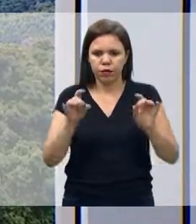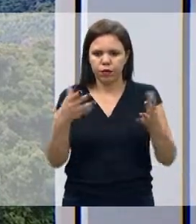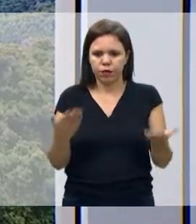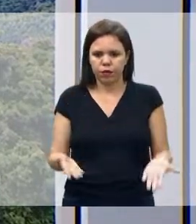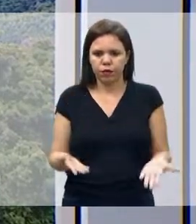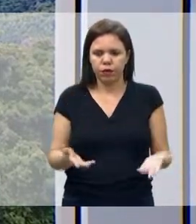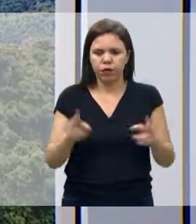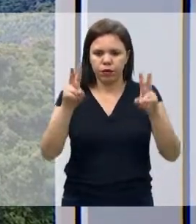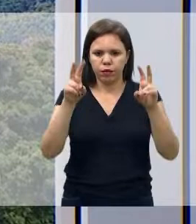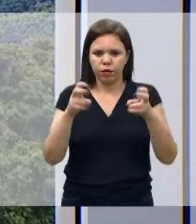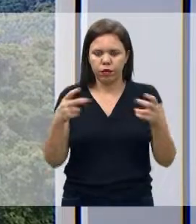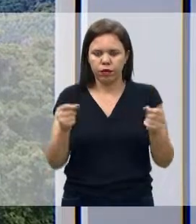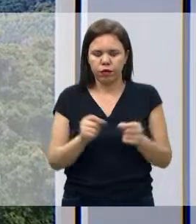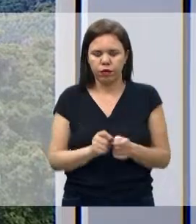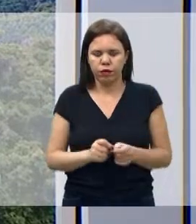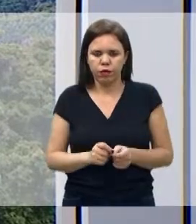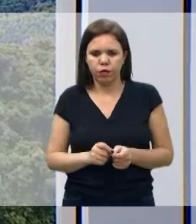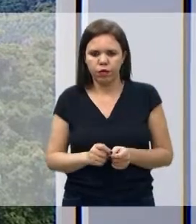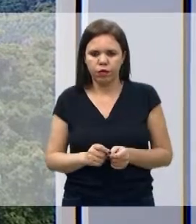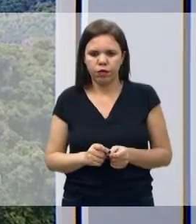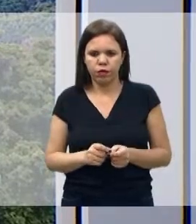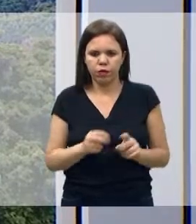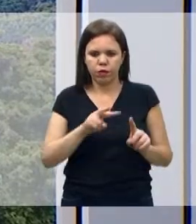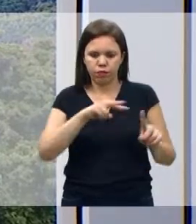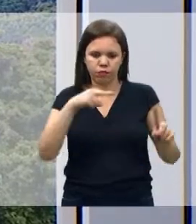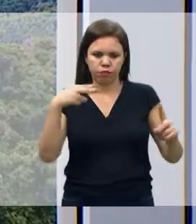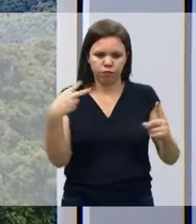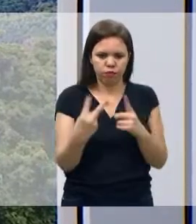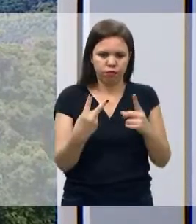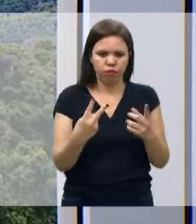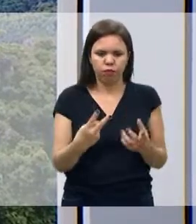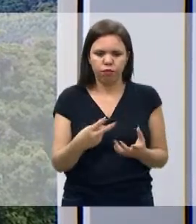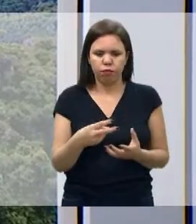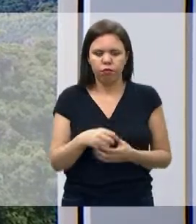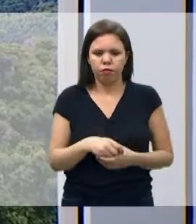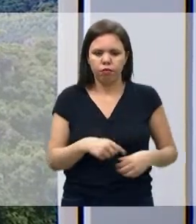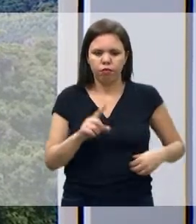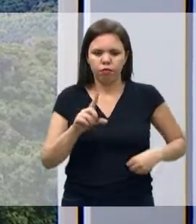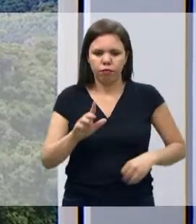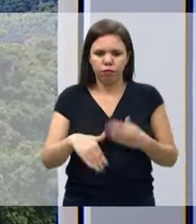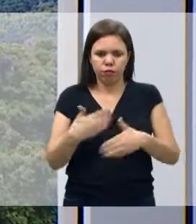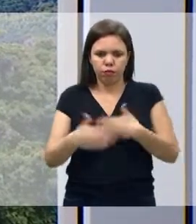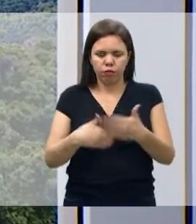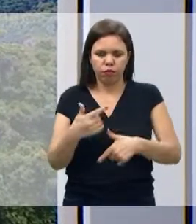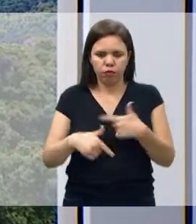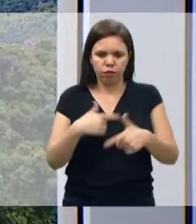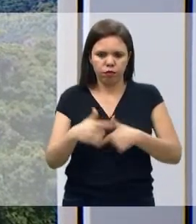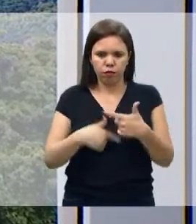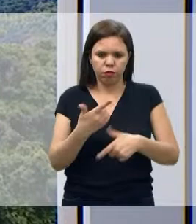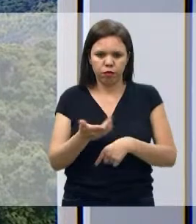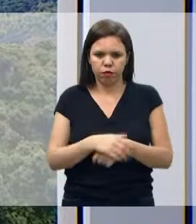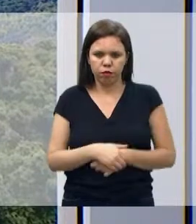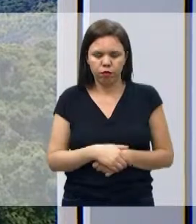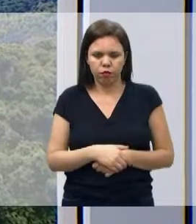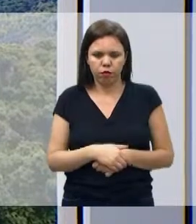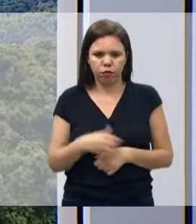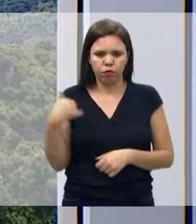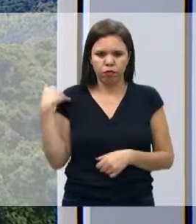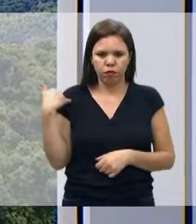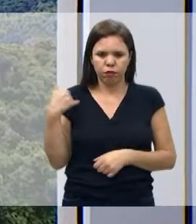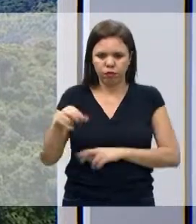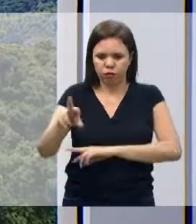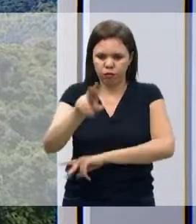por essas questões. Então, uma das perspectivas é desenvolver trabalhos intergeracionais, né? Você